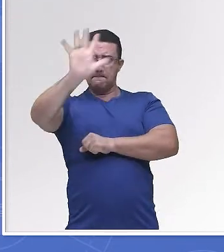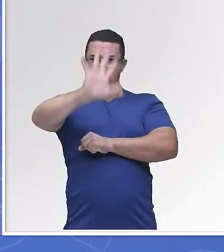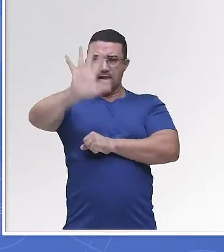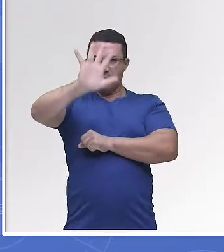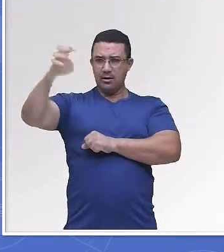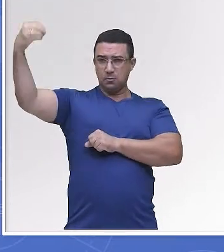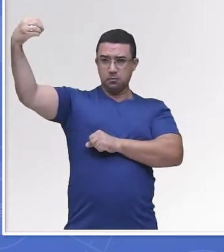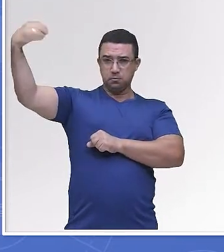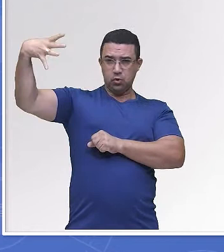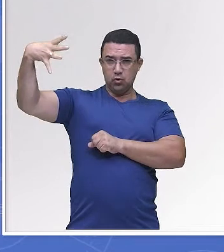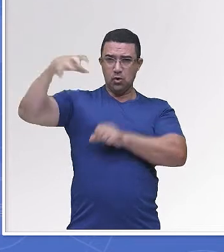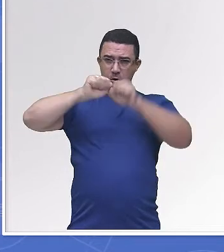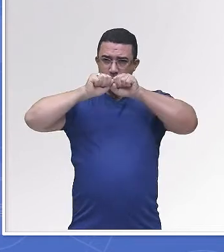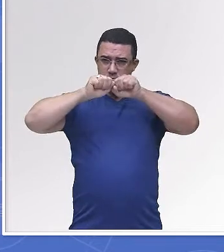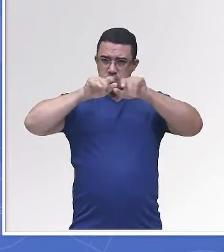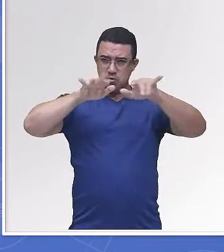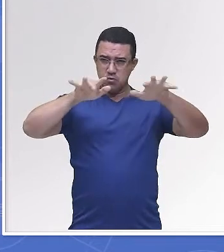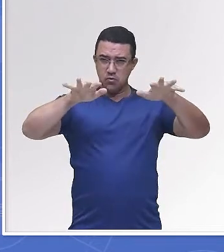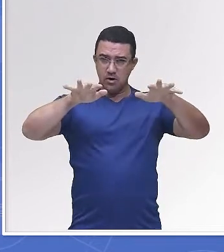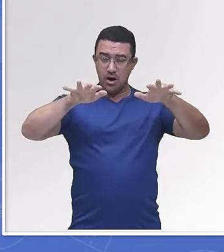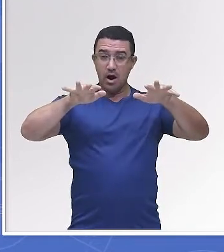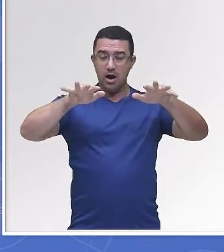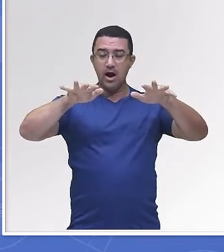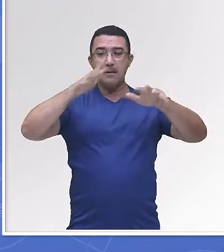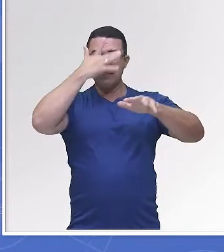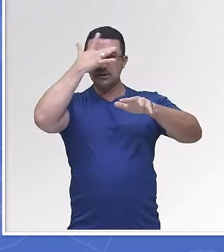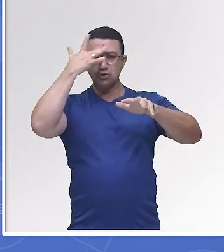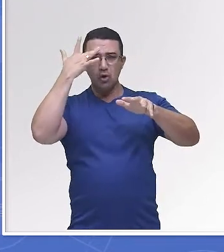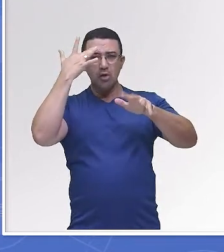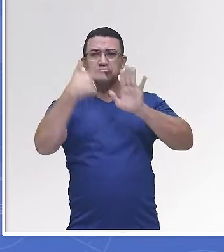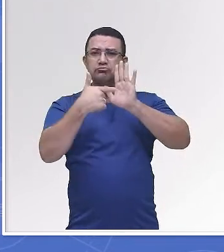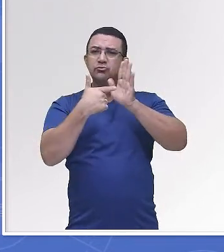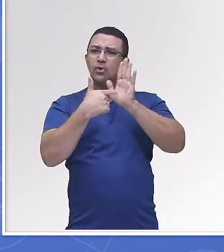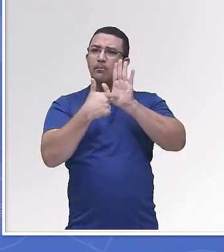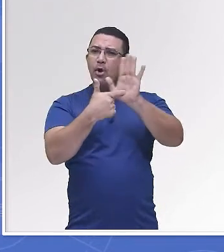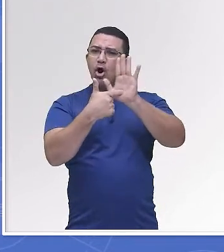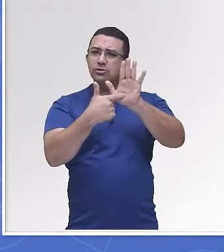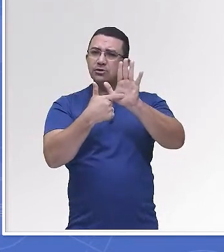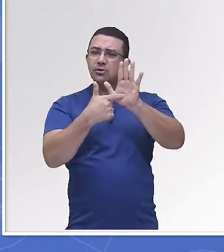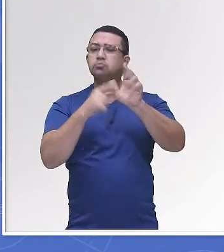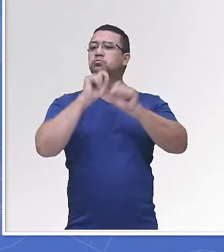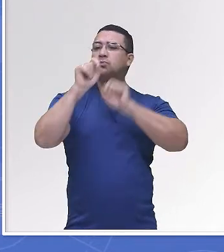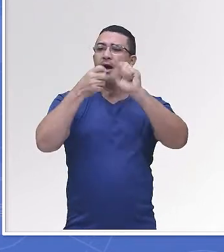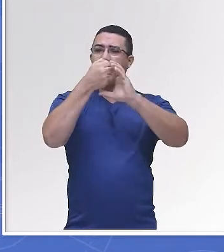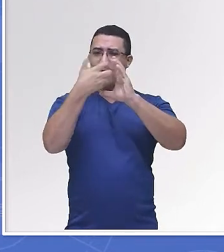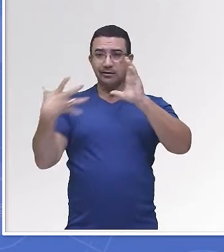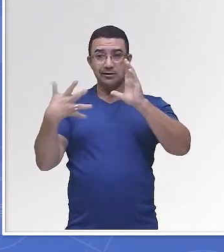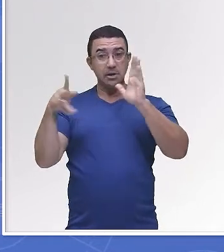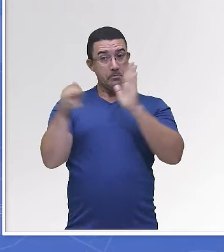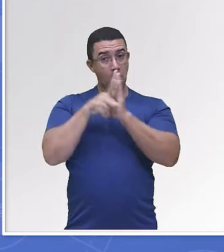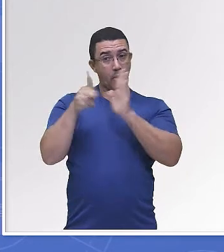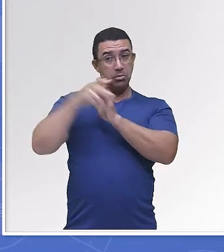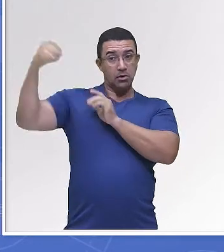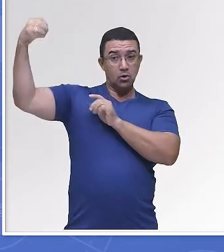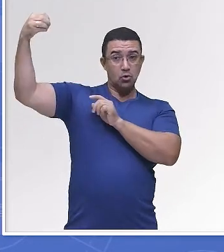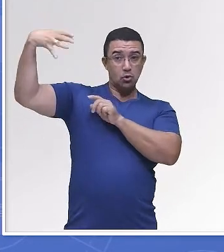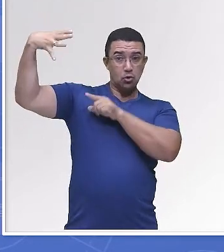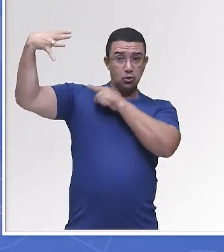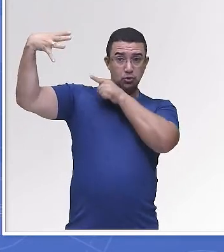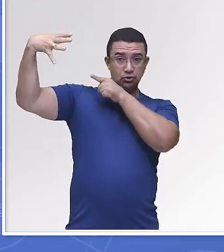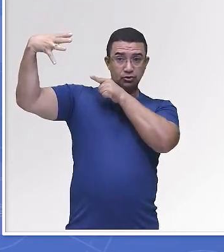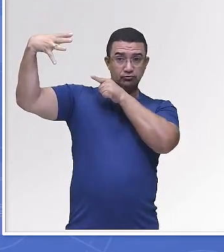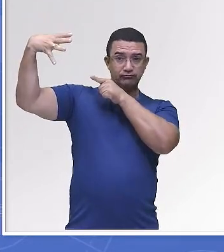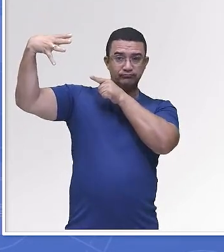situação, não é? E aí ele começa a indicar características dessa luz. Ele diz que é uma